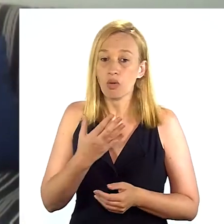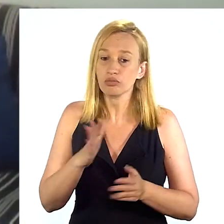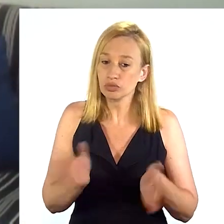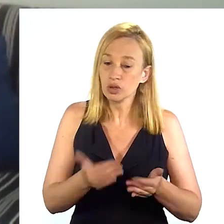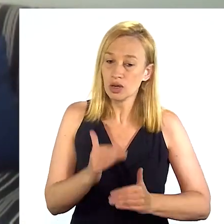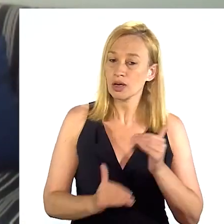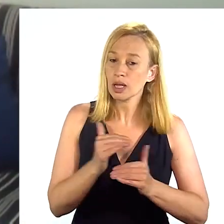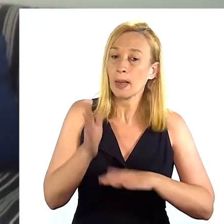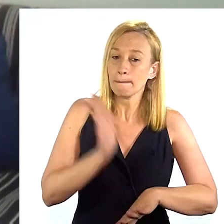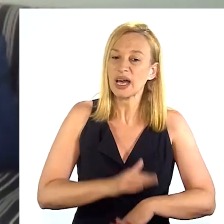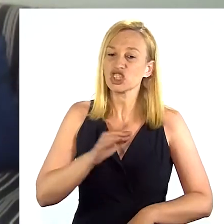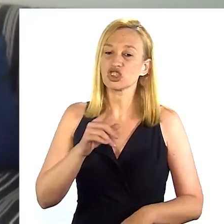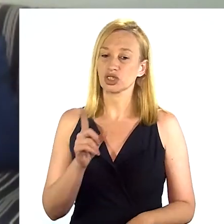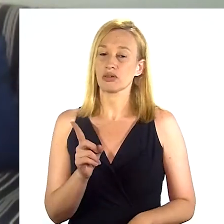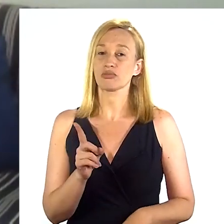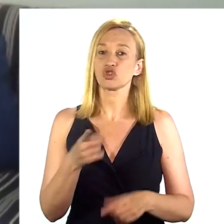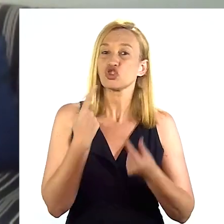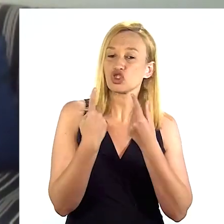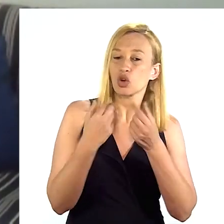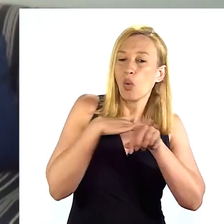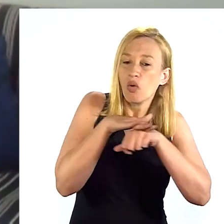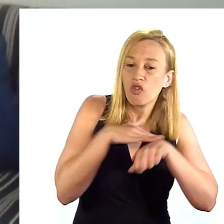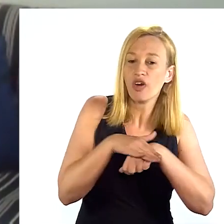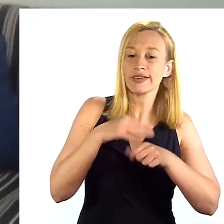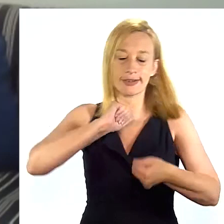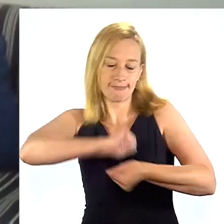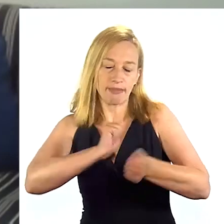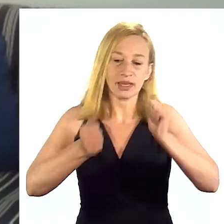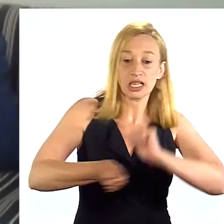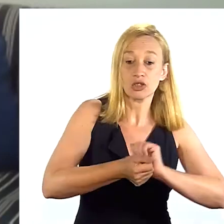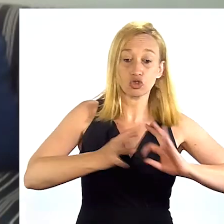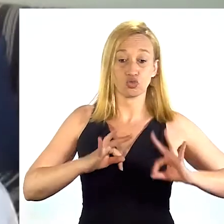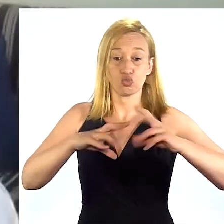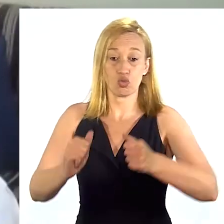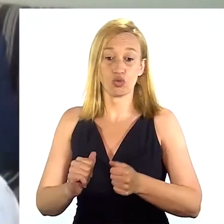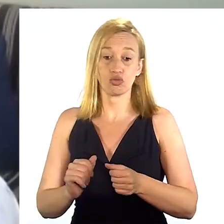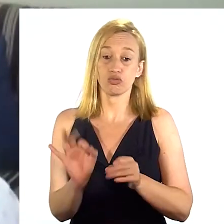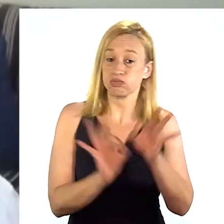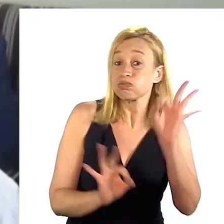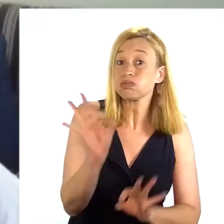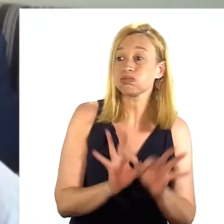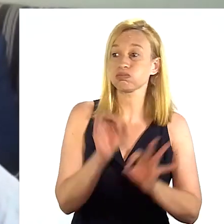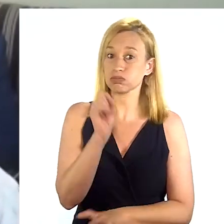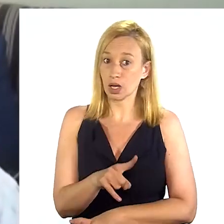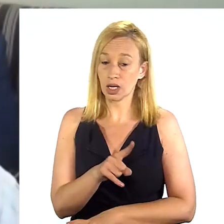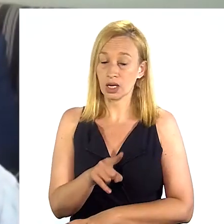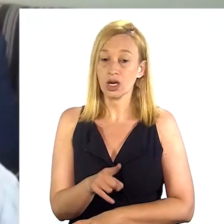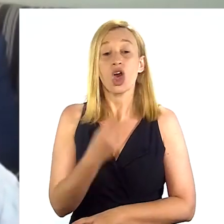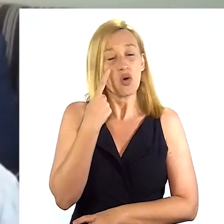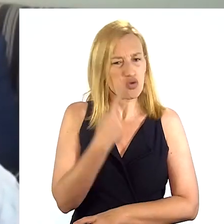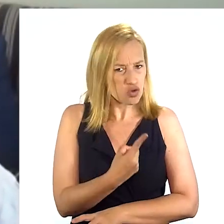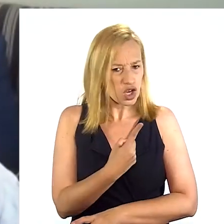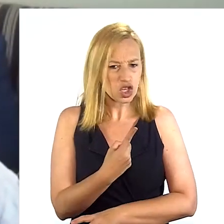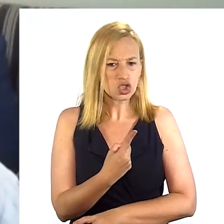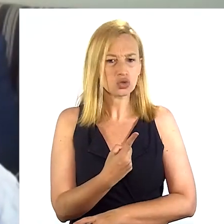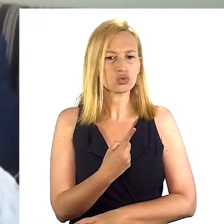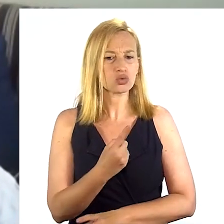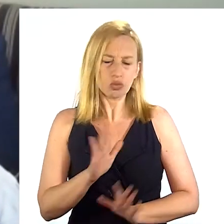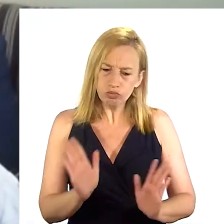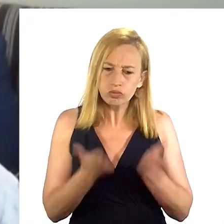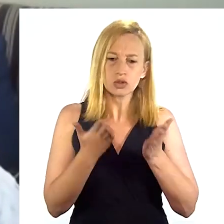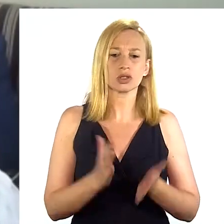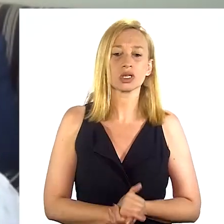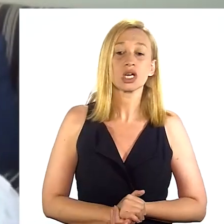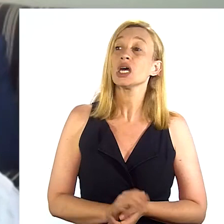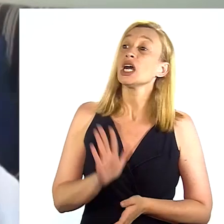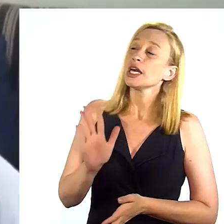porque permitiu mais tempo de conversa e adaptações nos projetos, né? Então, eu vejo o cenário